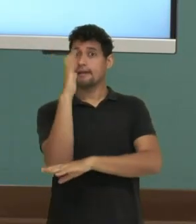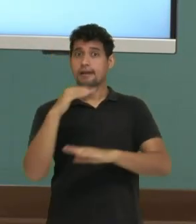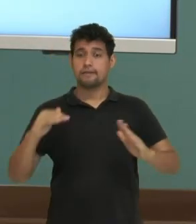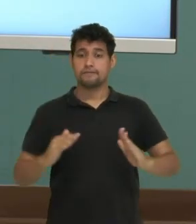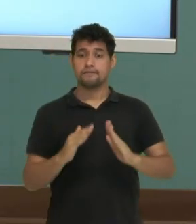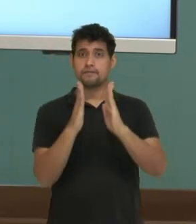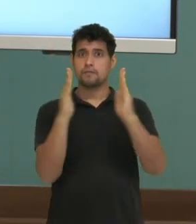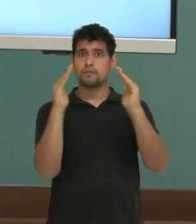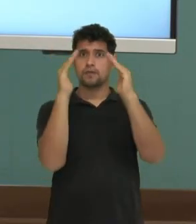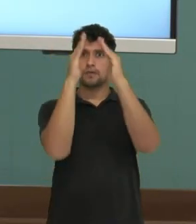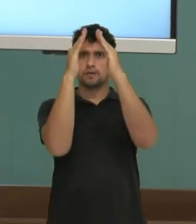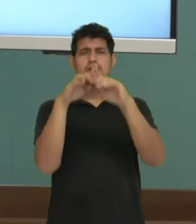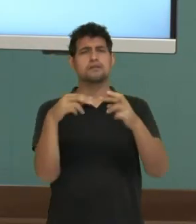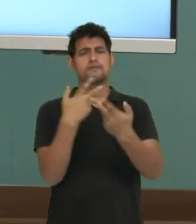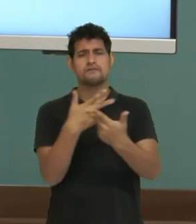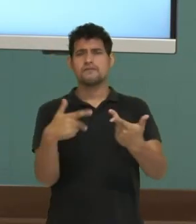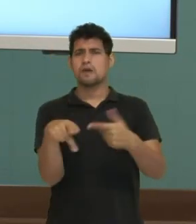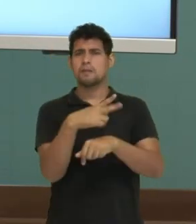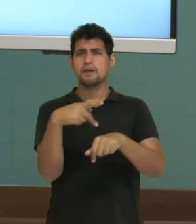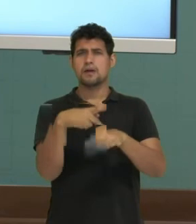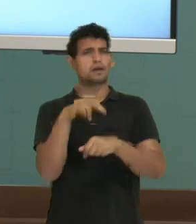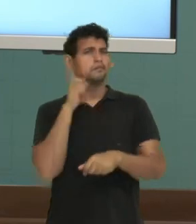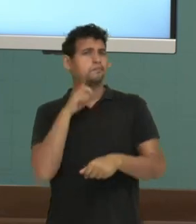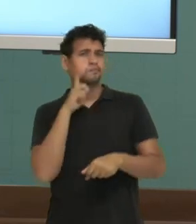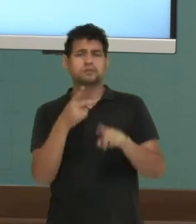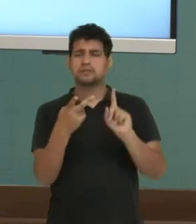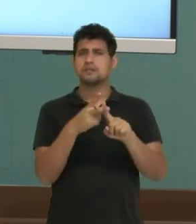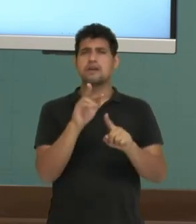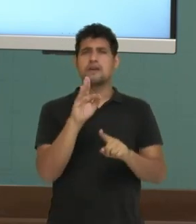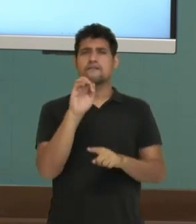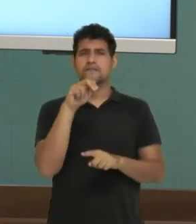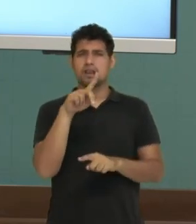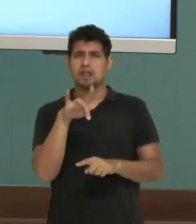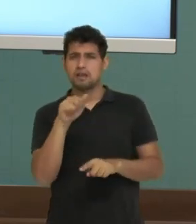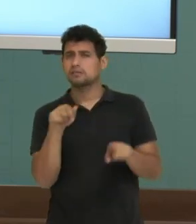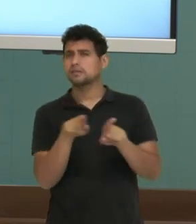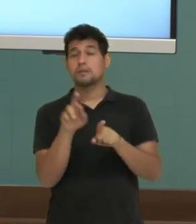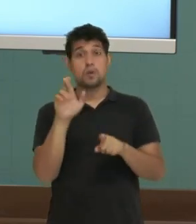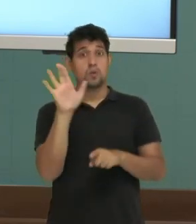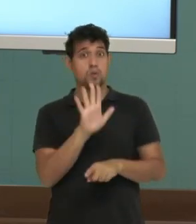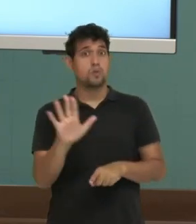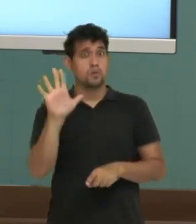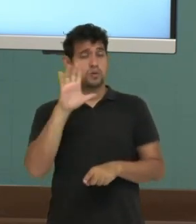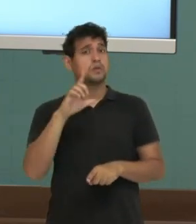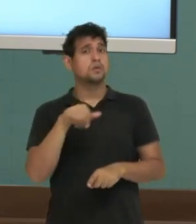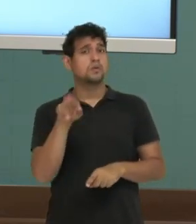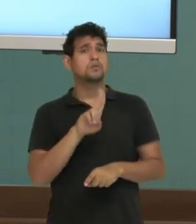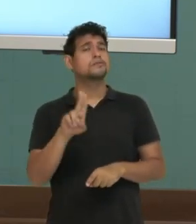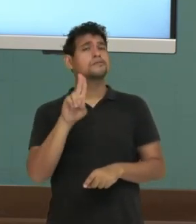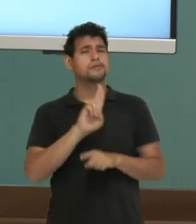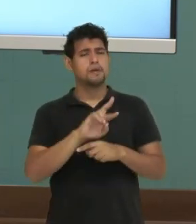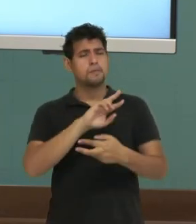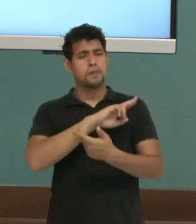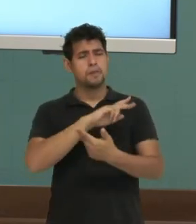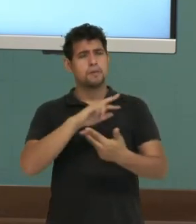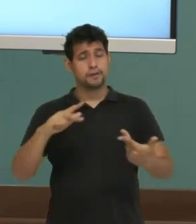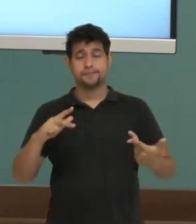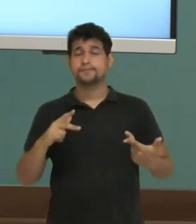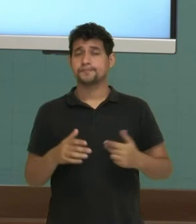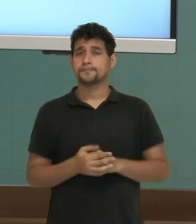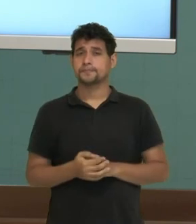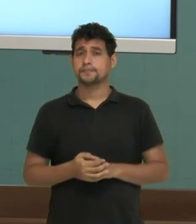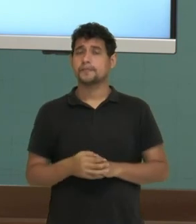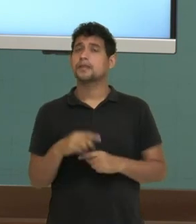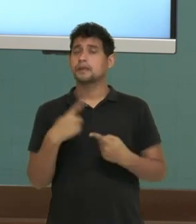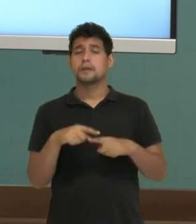Sibéria, e muitos países como os Estados Unidos, né, Finlândia, a própria Rússia e outros exploram esses recursos naturais e